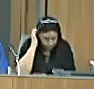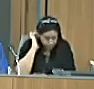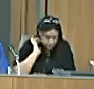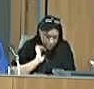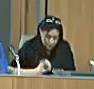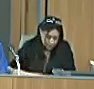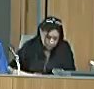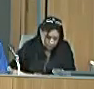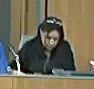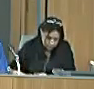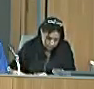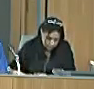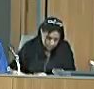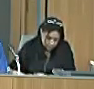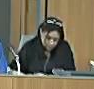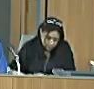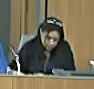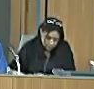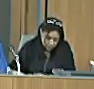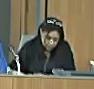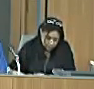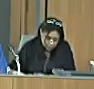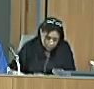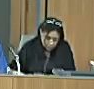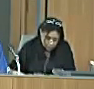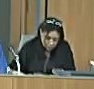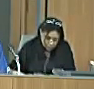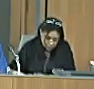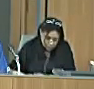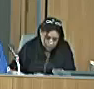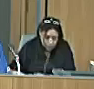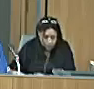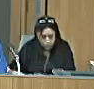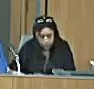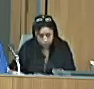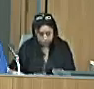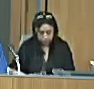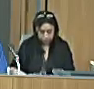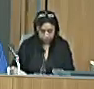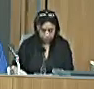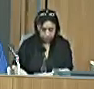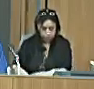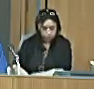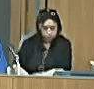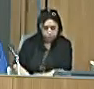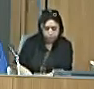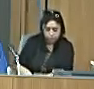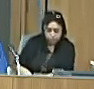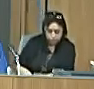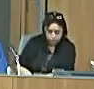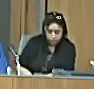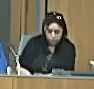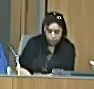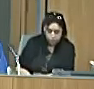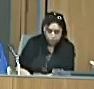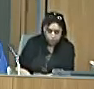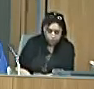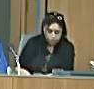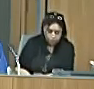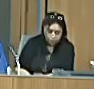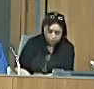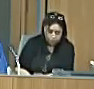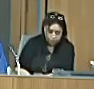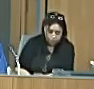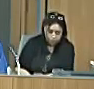respeito s dentre aquela audiência do sócio educativos em que a resposta foi que não havia cronograma ea